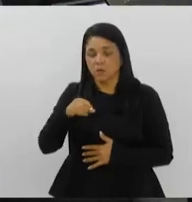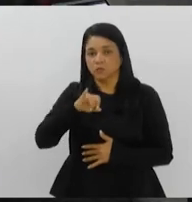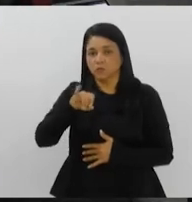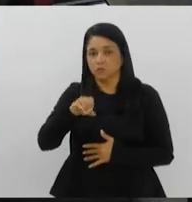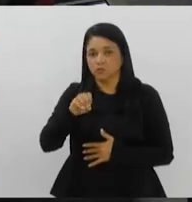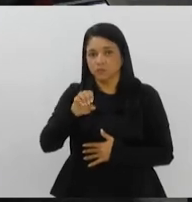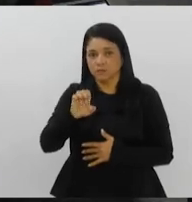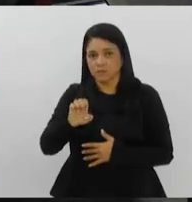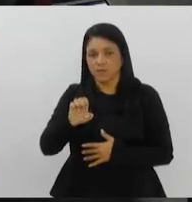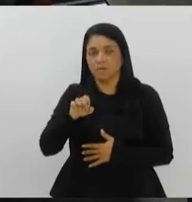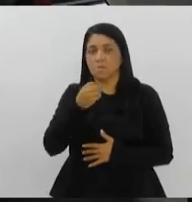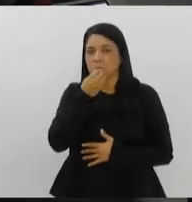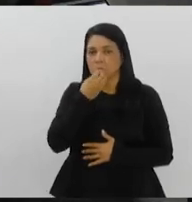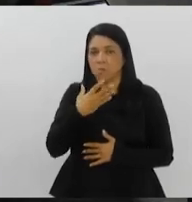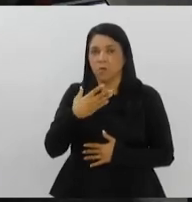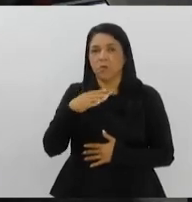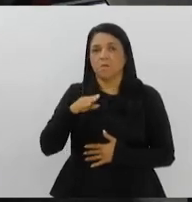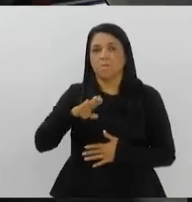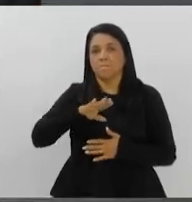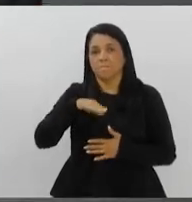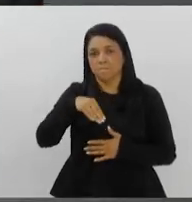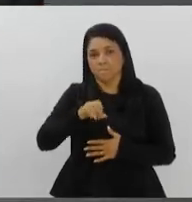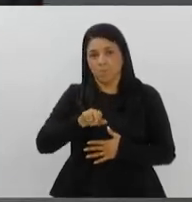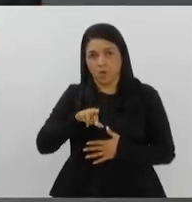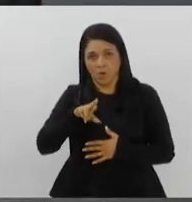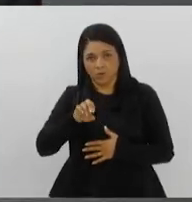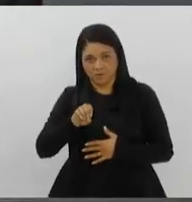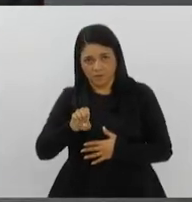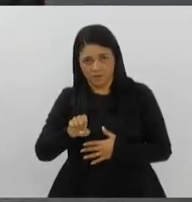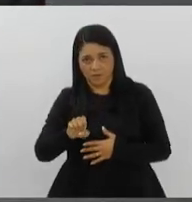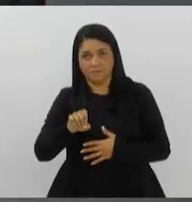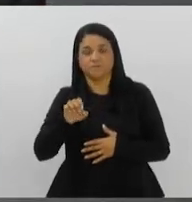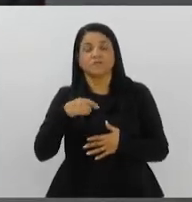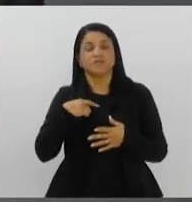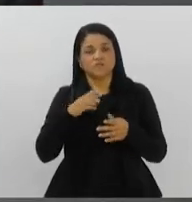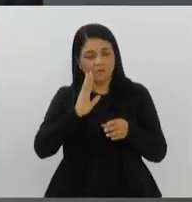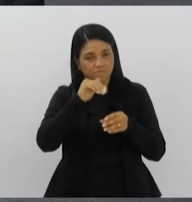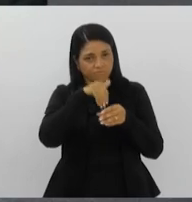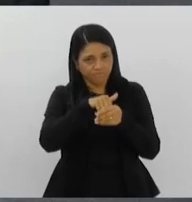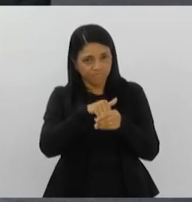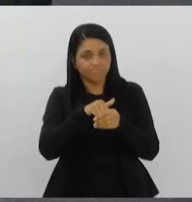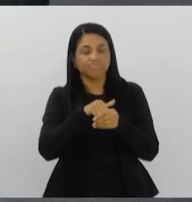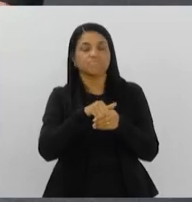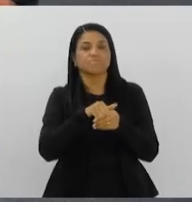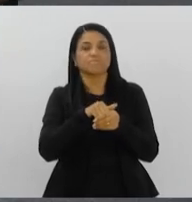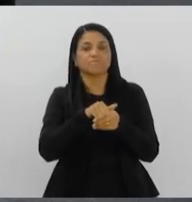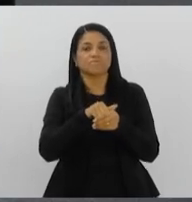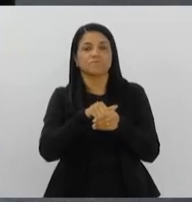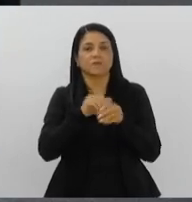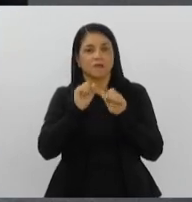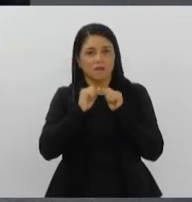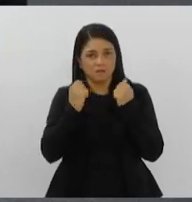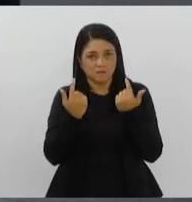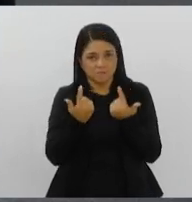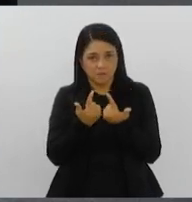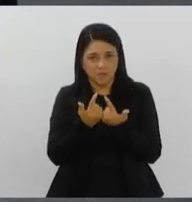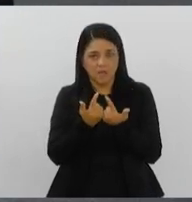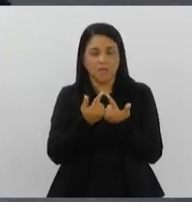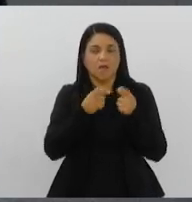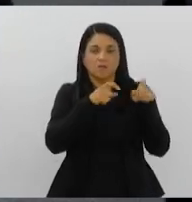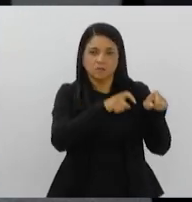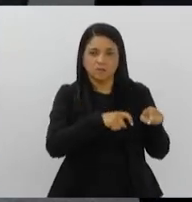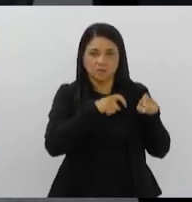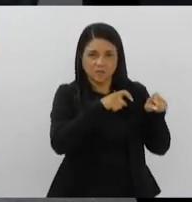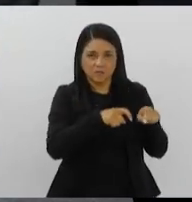ser o próximo projeto. Logo depois dessa votação, nós vamos votar essa ajuda da Assembleia Legislativa aos agricultores